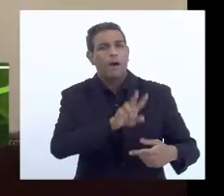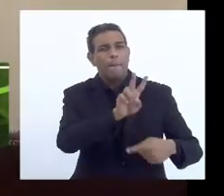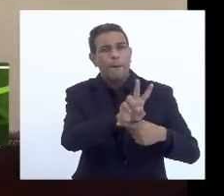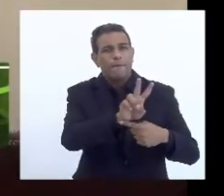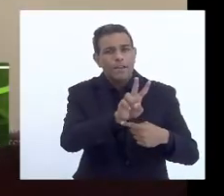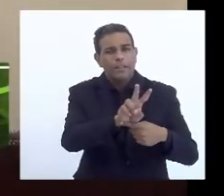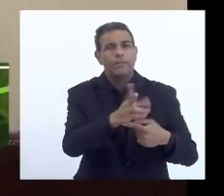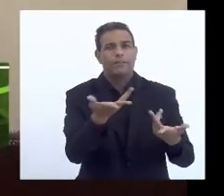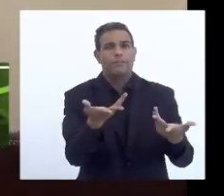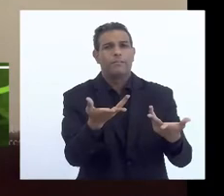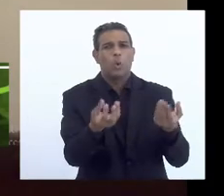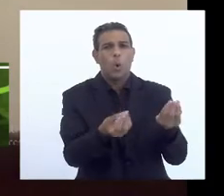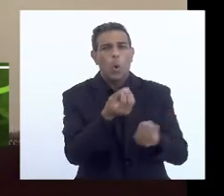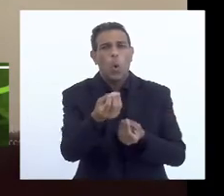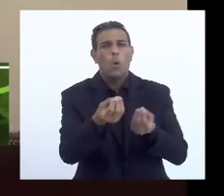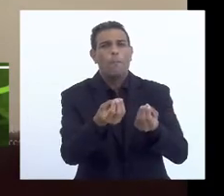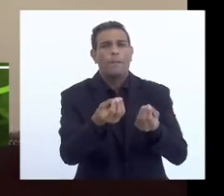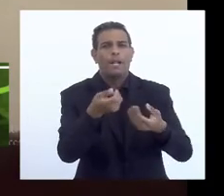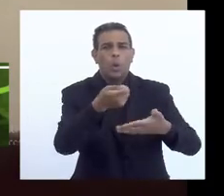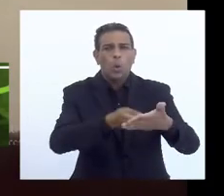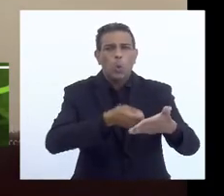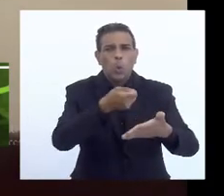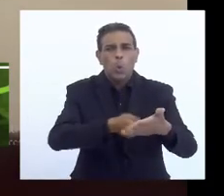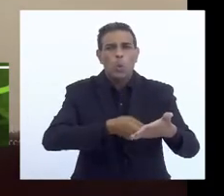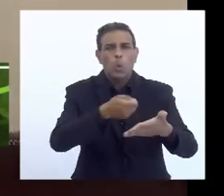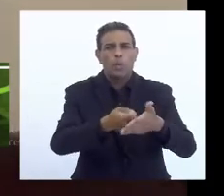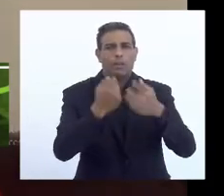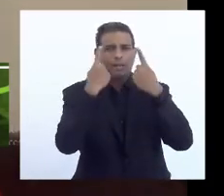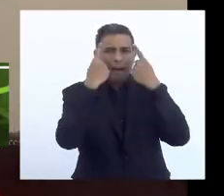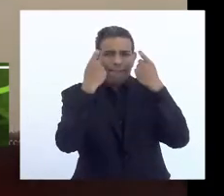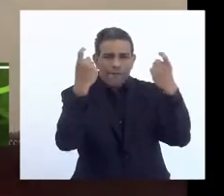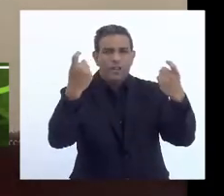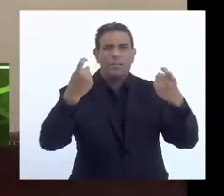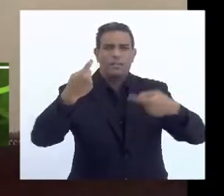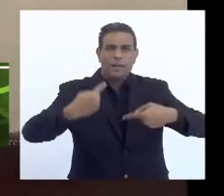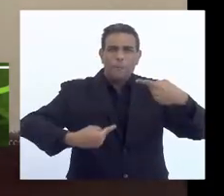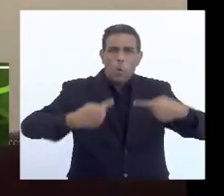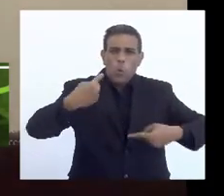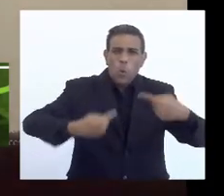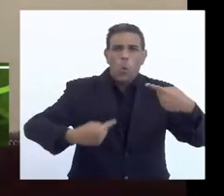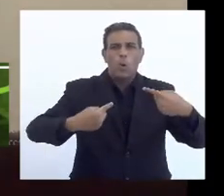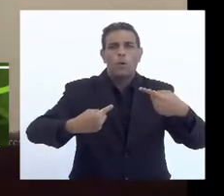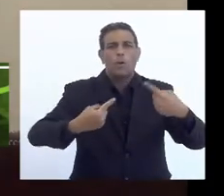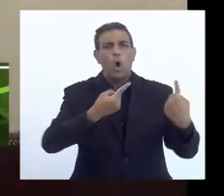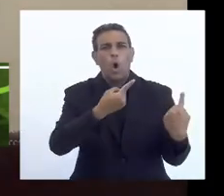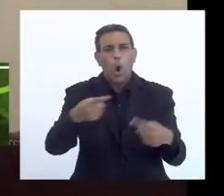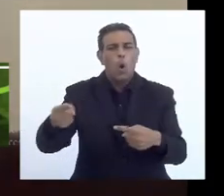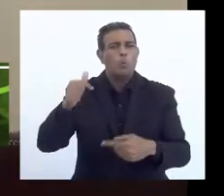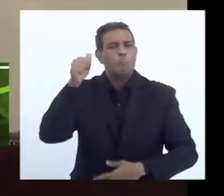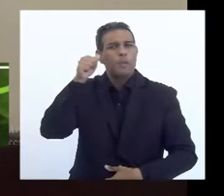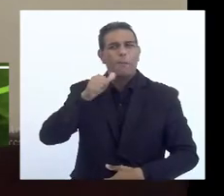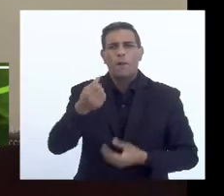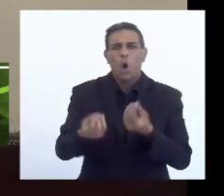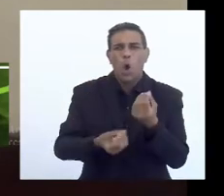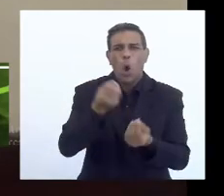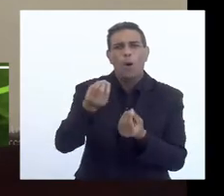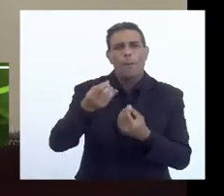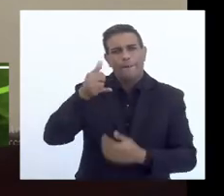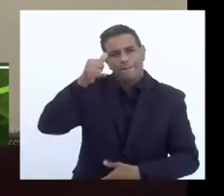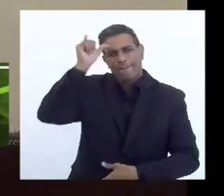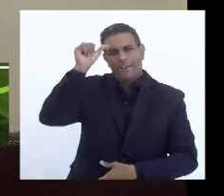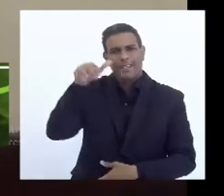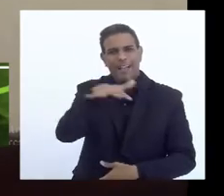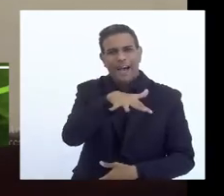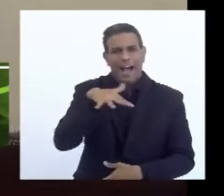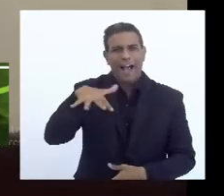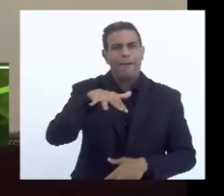reprimir e combater a violência política contra a mulher nos